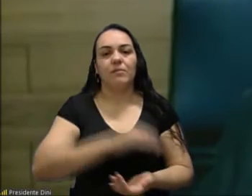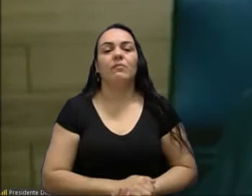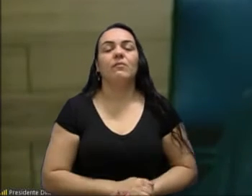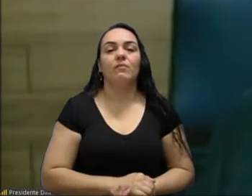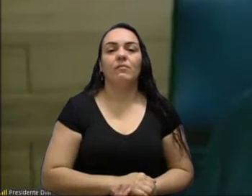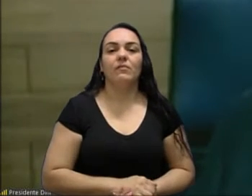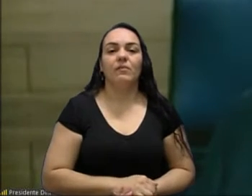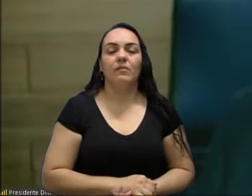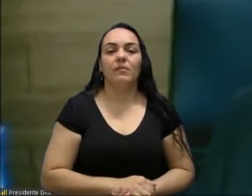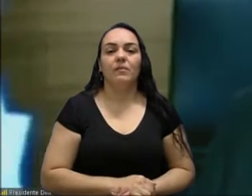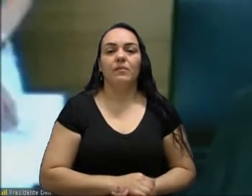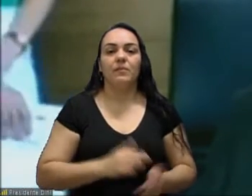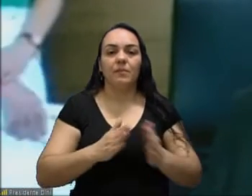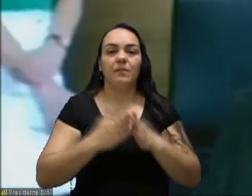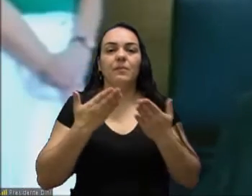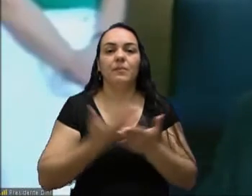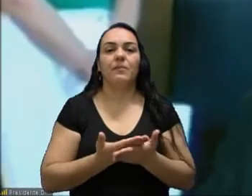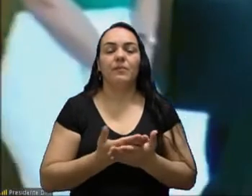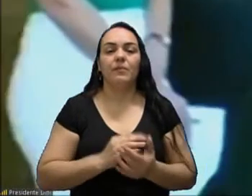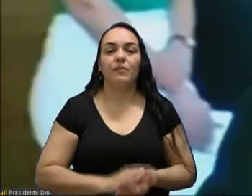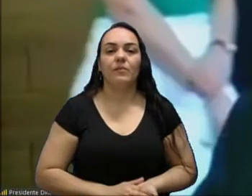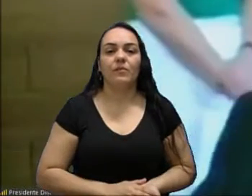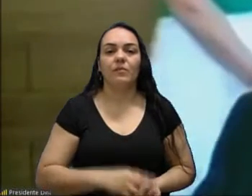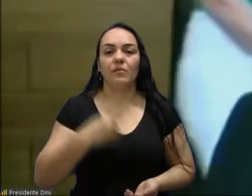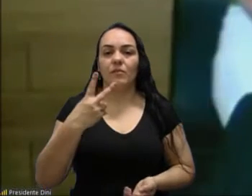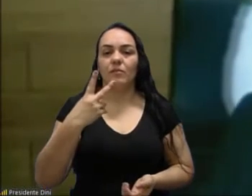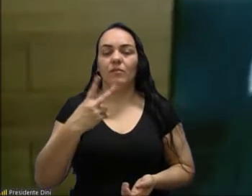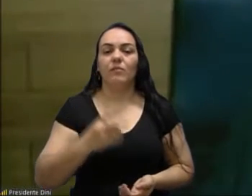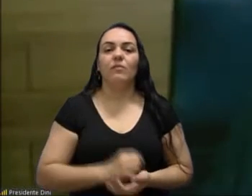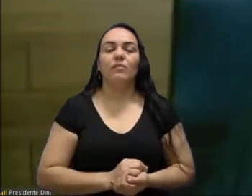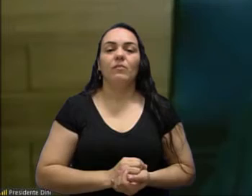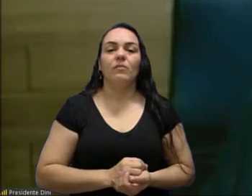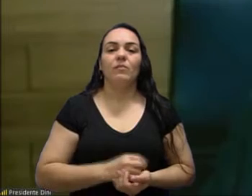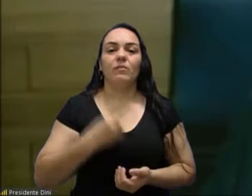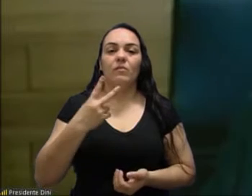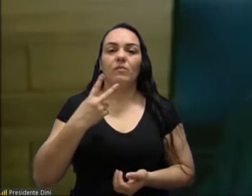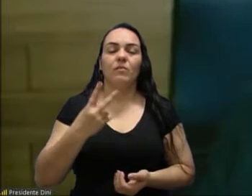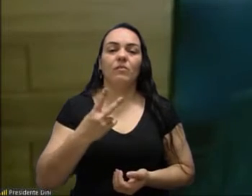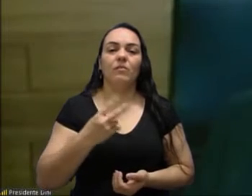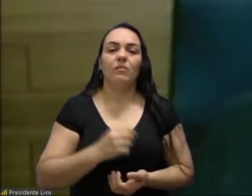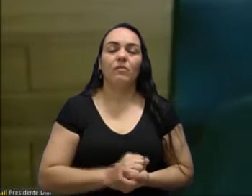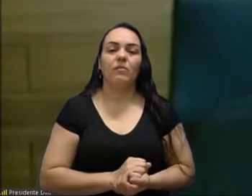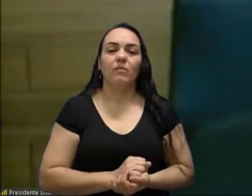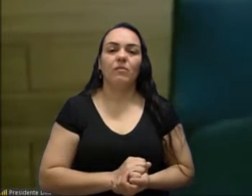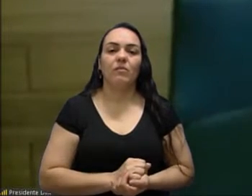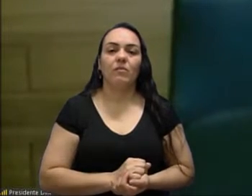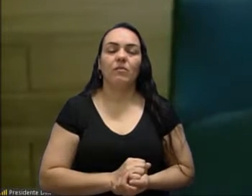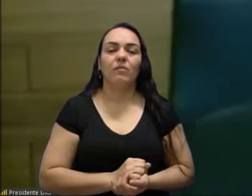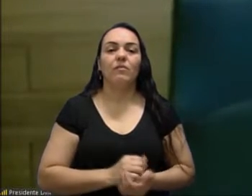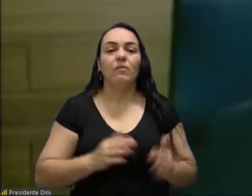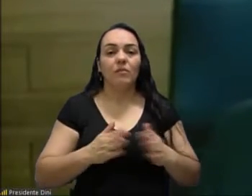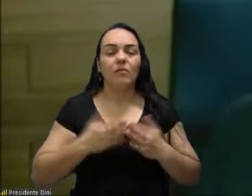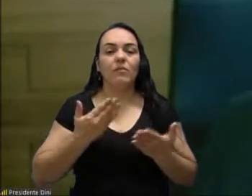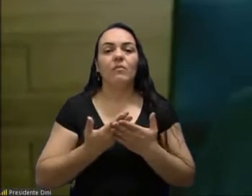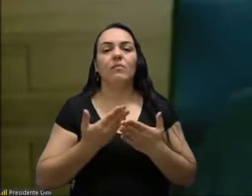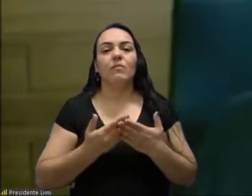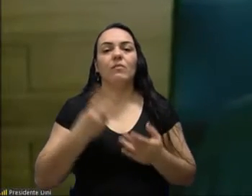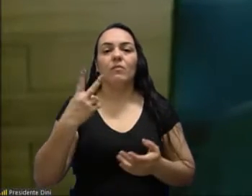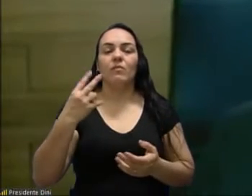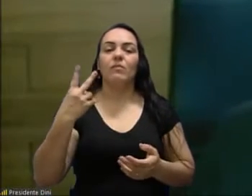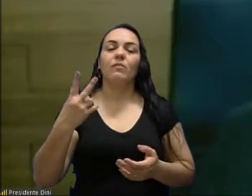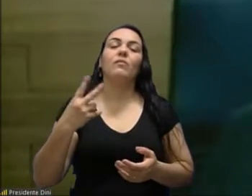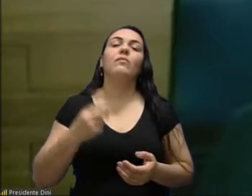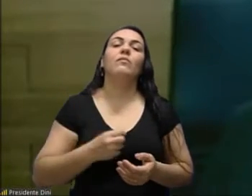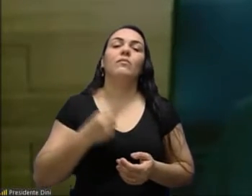viu? Requerimento 1140, o vereador Vanderlei e Diogo os requerimentos que concordam com a aprovação do 1131,